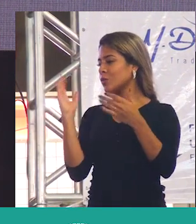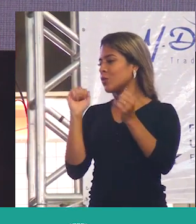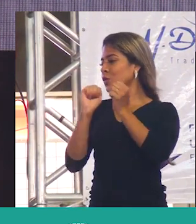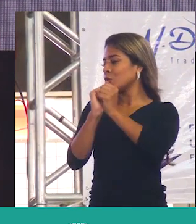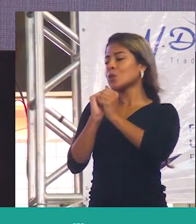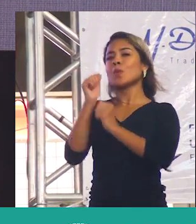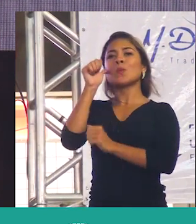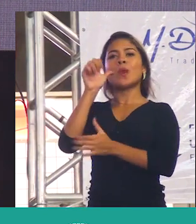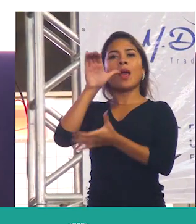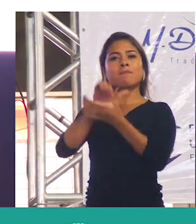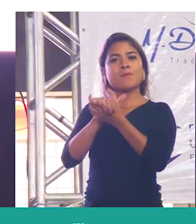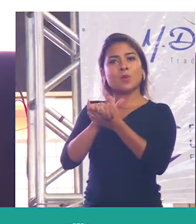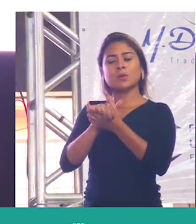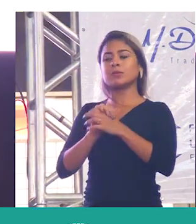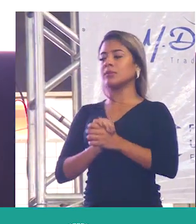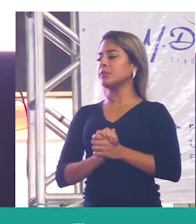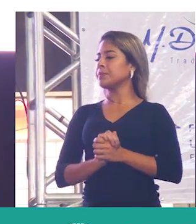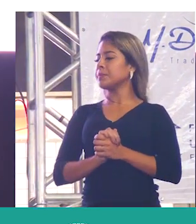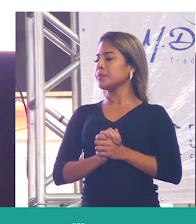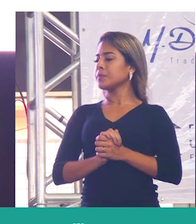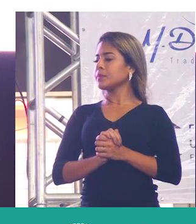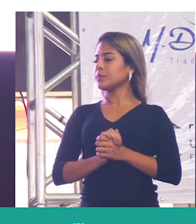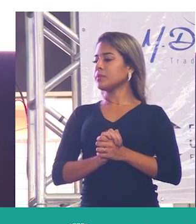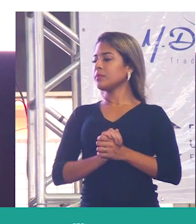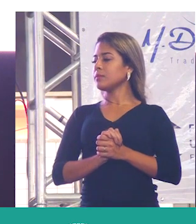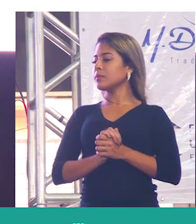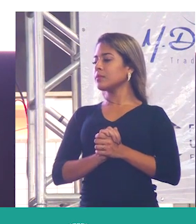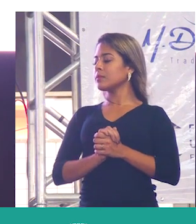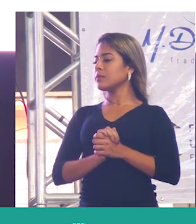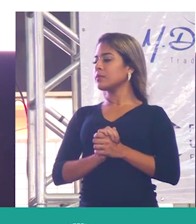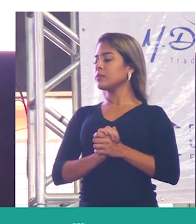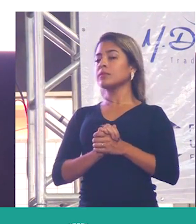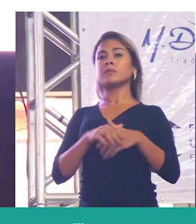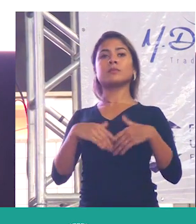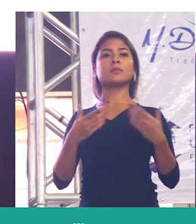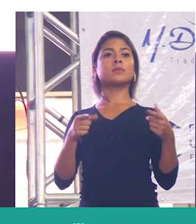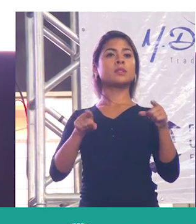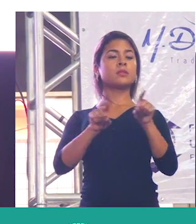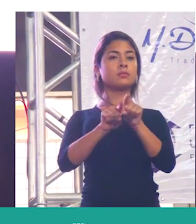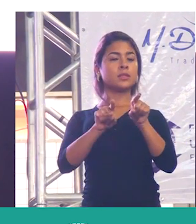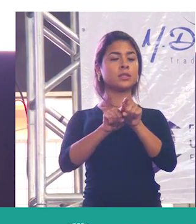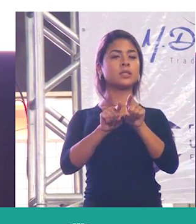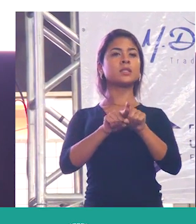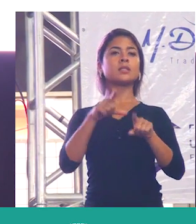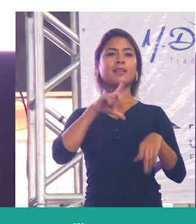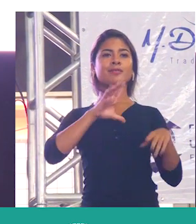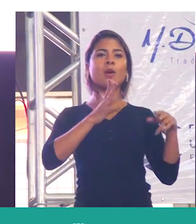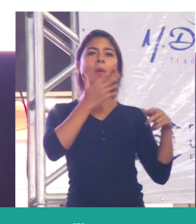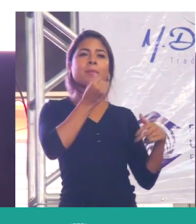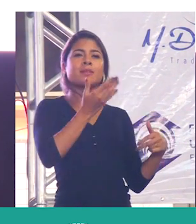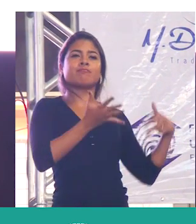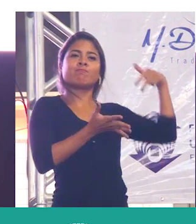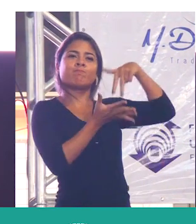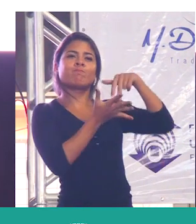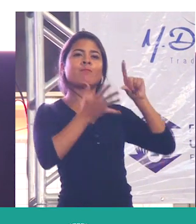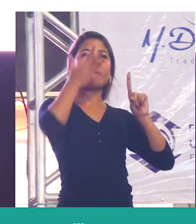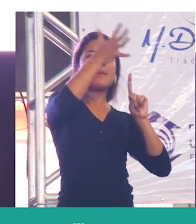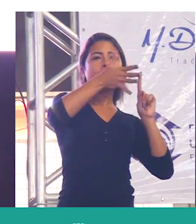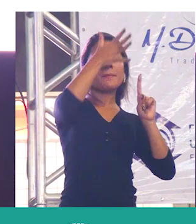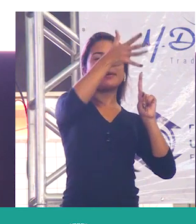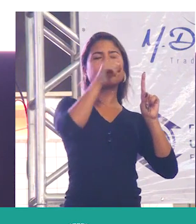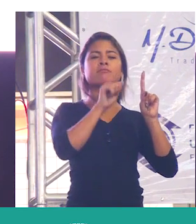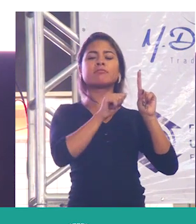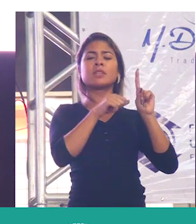sua esposa, a primeira-dama. E, gente, em resposta a esse comício, os setores